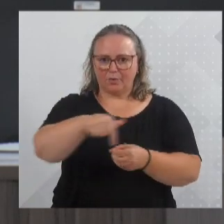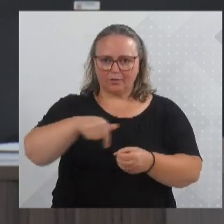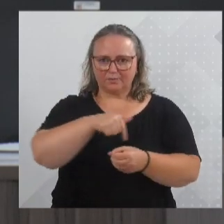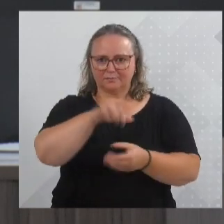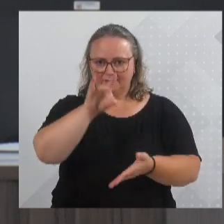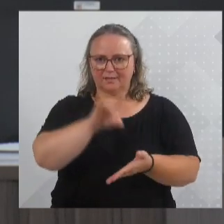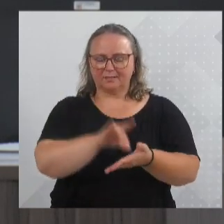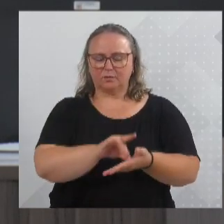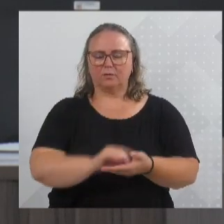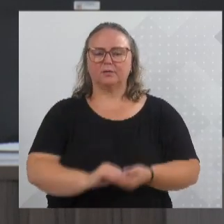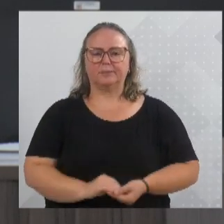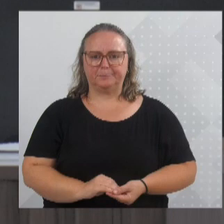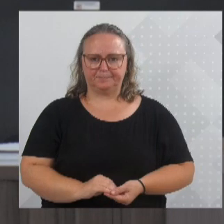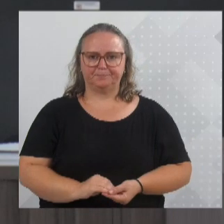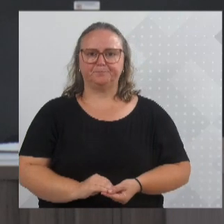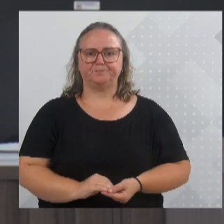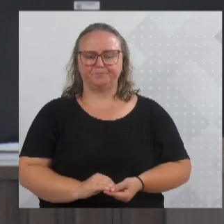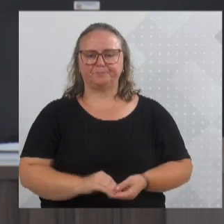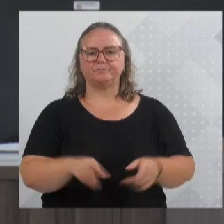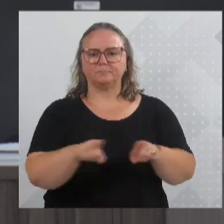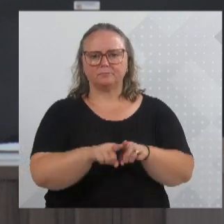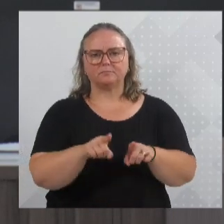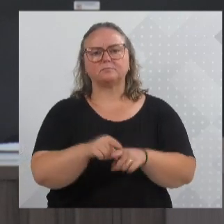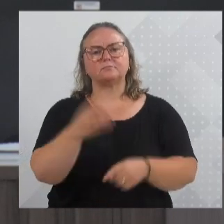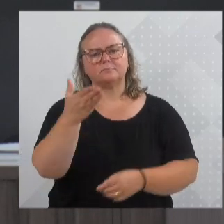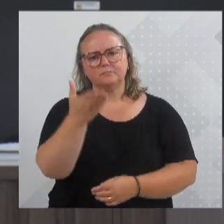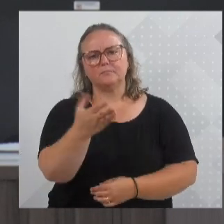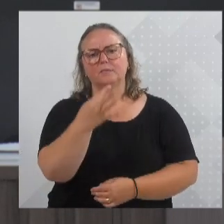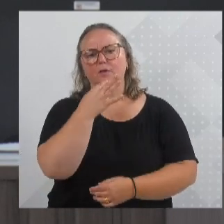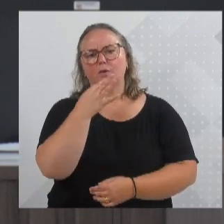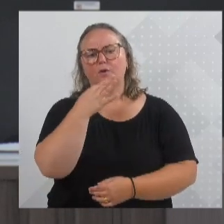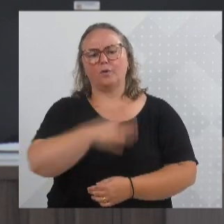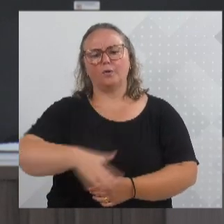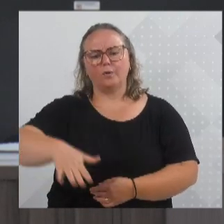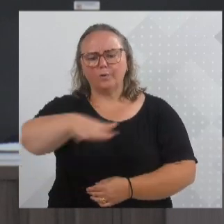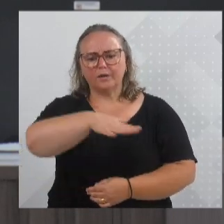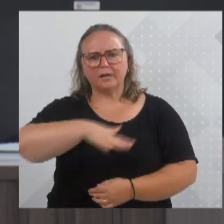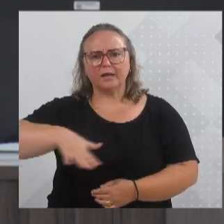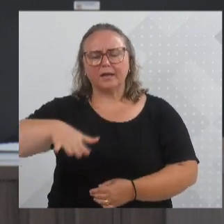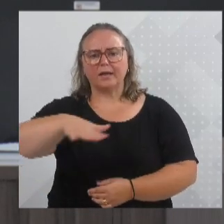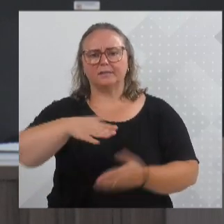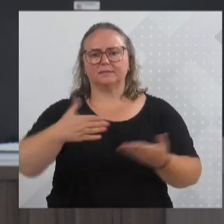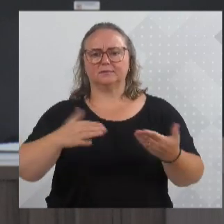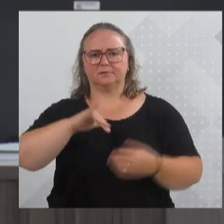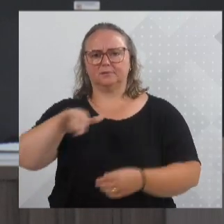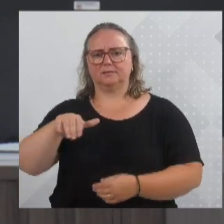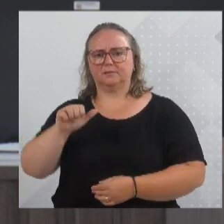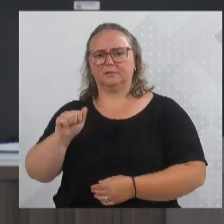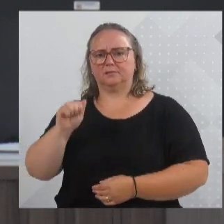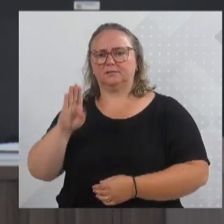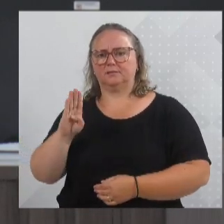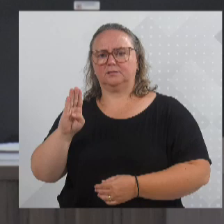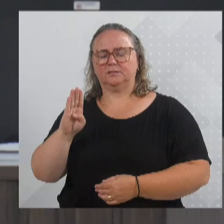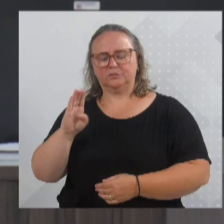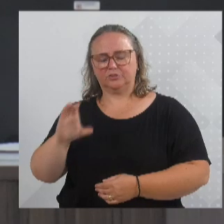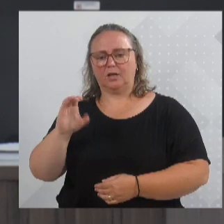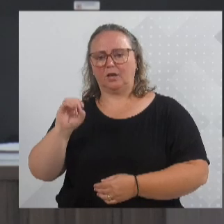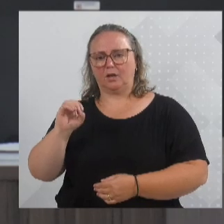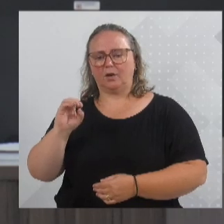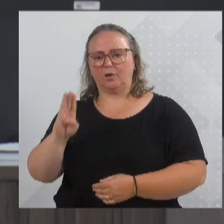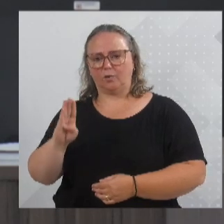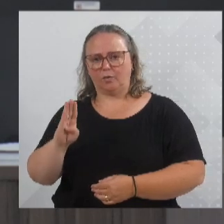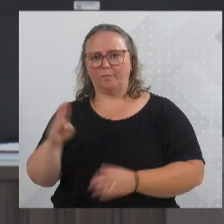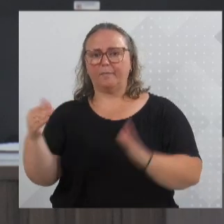rotatória, que consiga, o senhor conhece a região, da Jacó até proximidades da Eixibels,